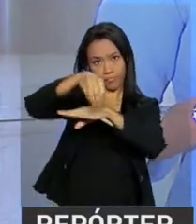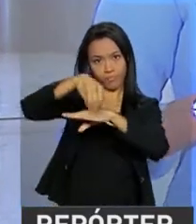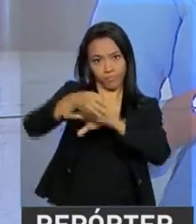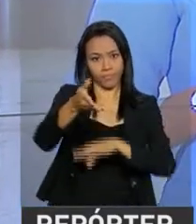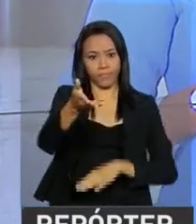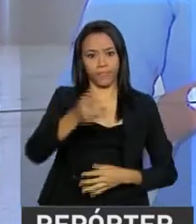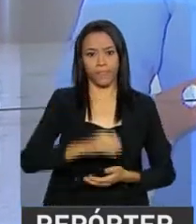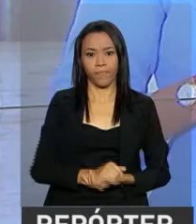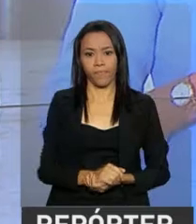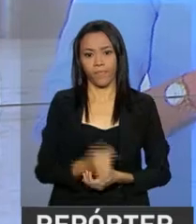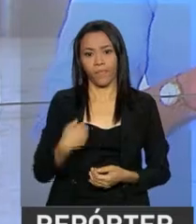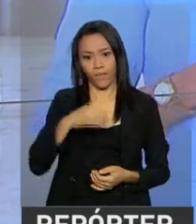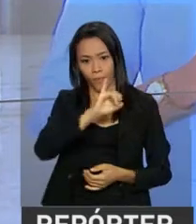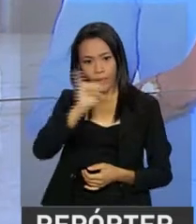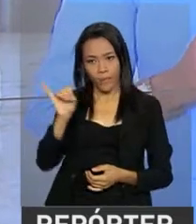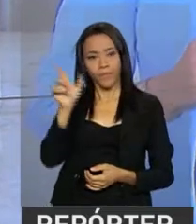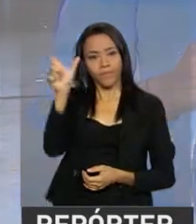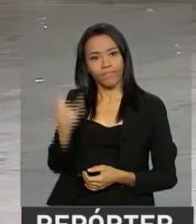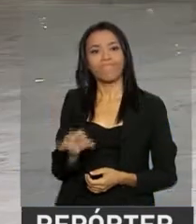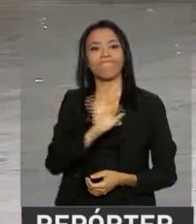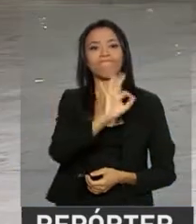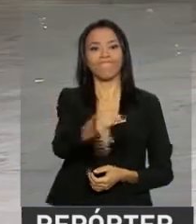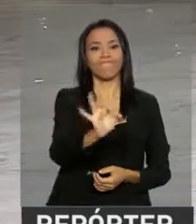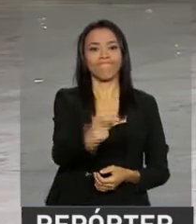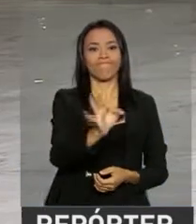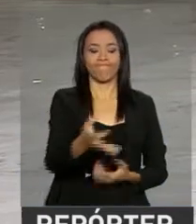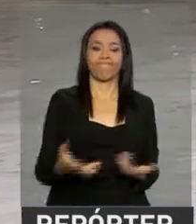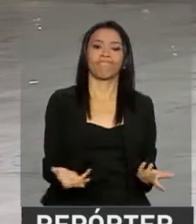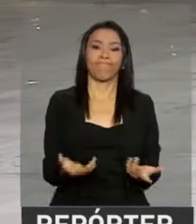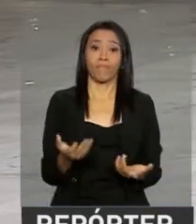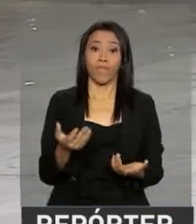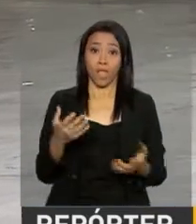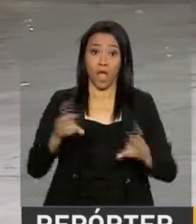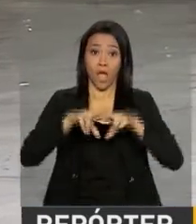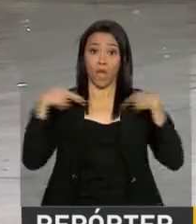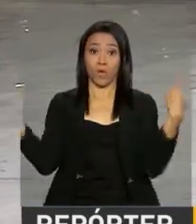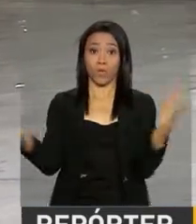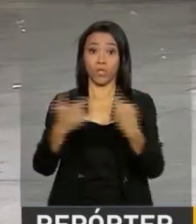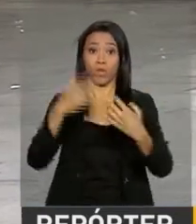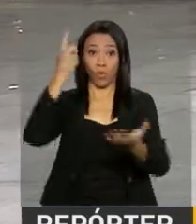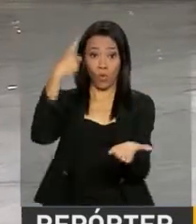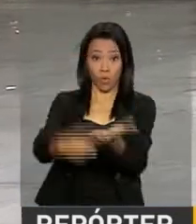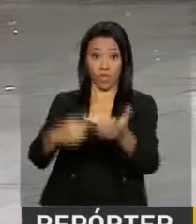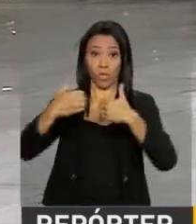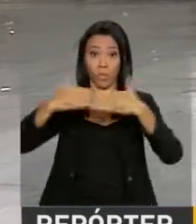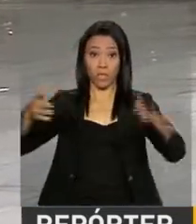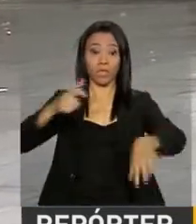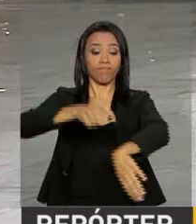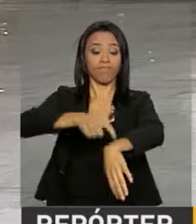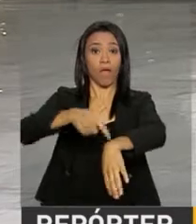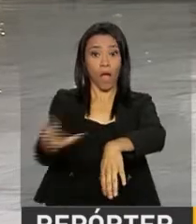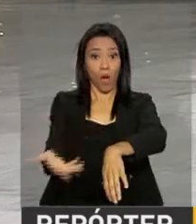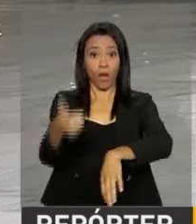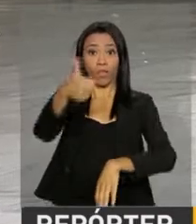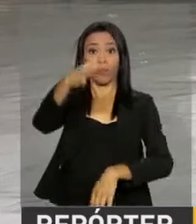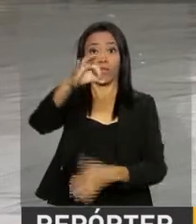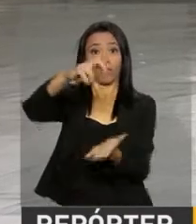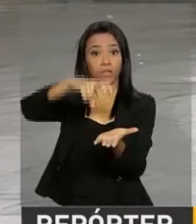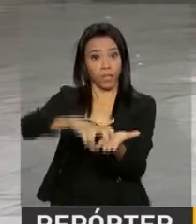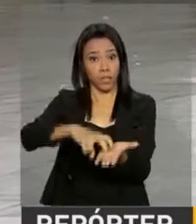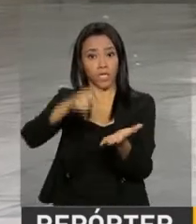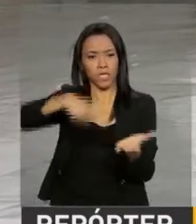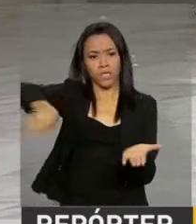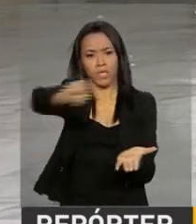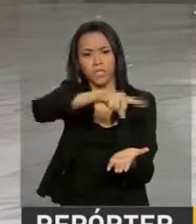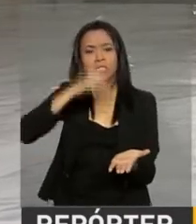o leandro é isso mesmo olha a sessão está marcada para começar agora as 10 horas da manhã onde senadores